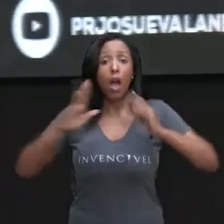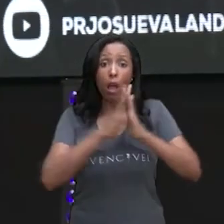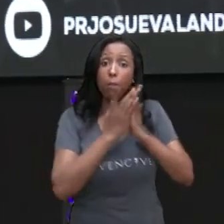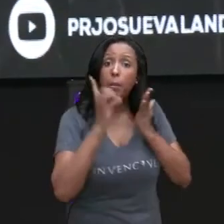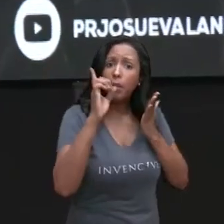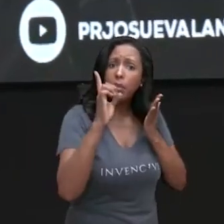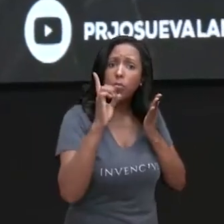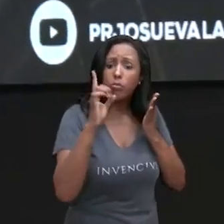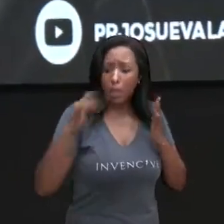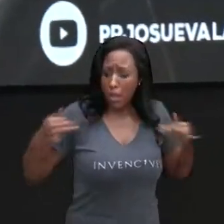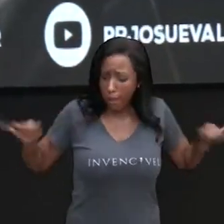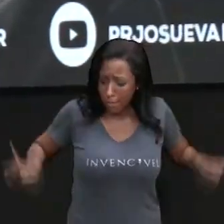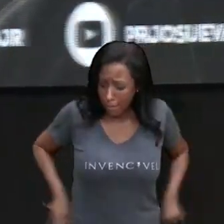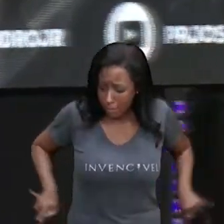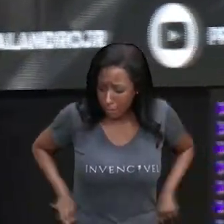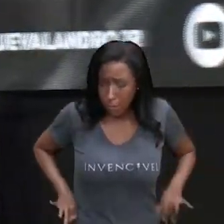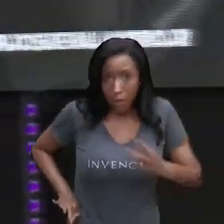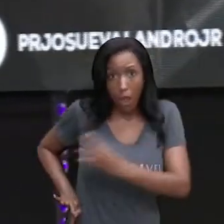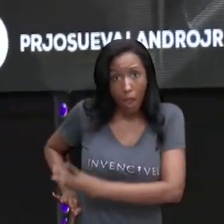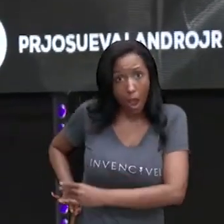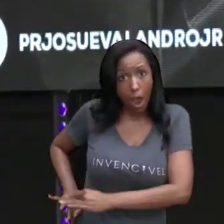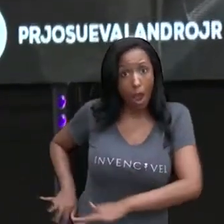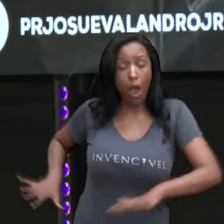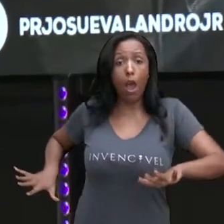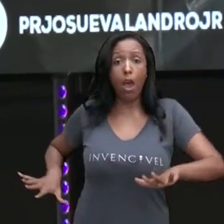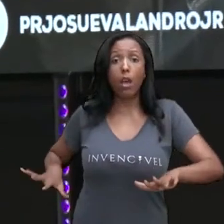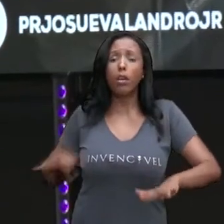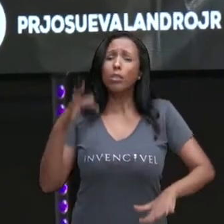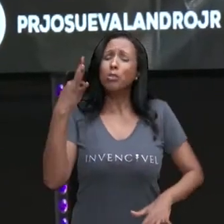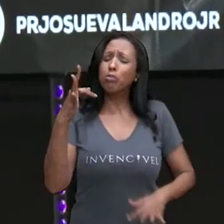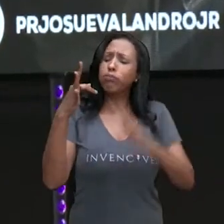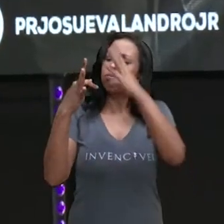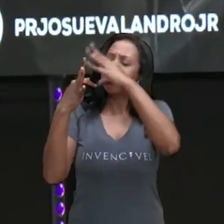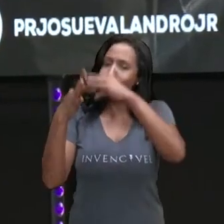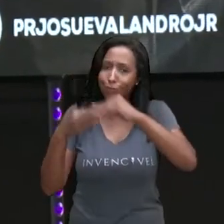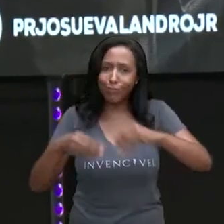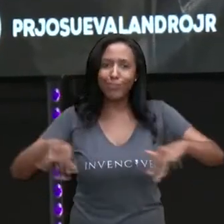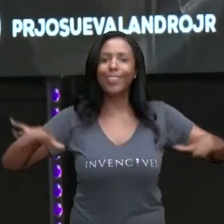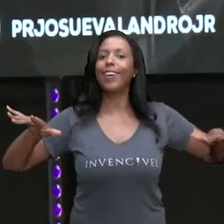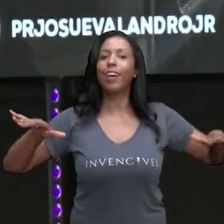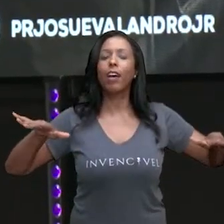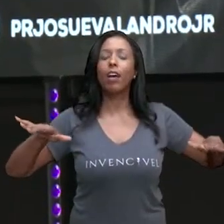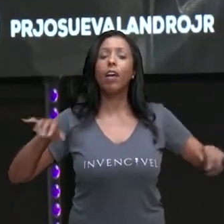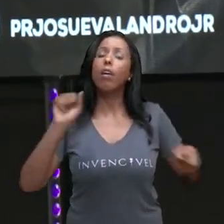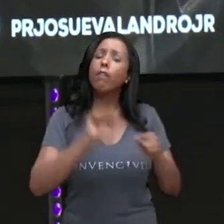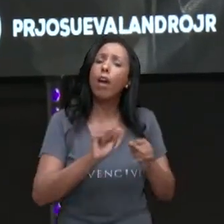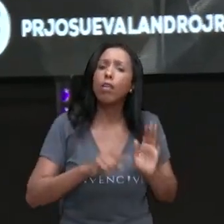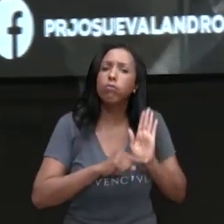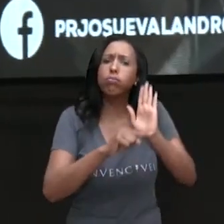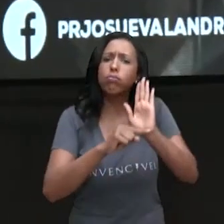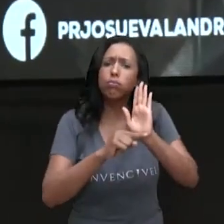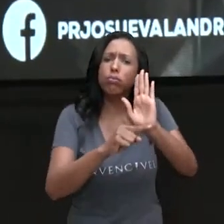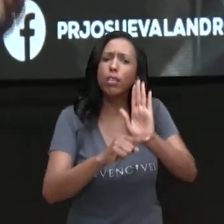tirando angústias, vai tirando as dores, vai fazendo com que a gente não se sinta prejudicado